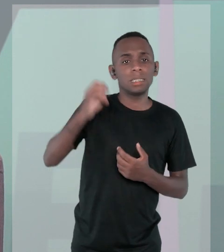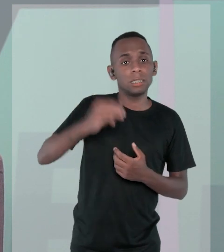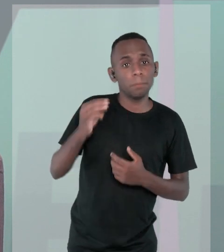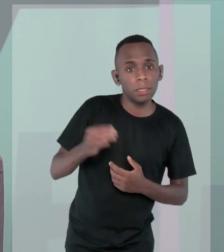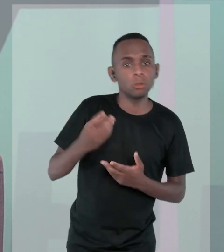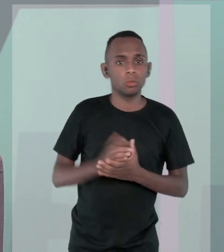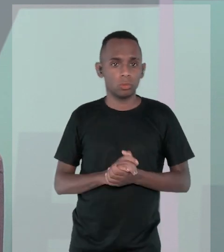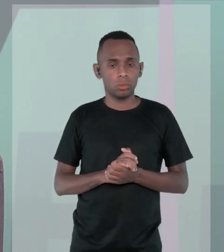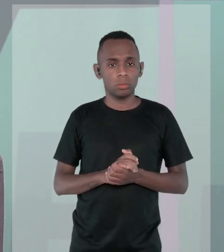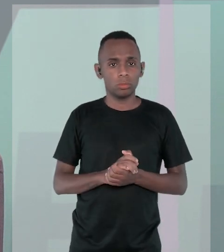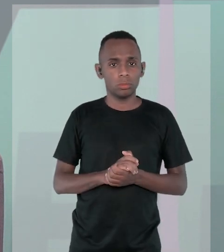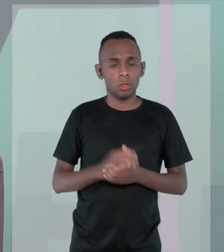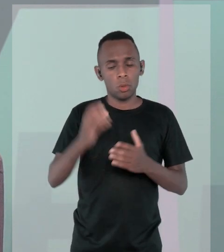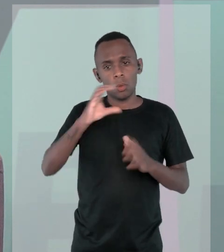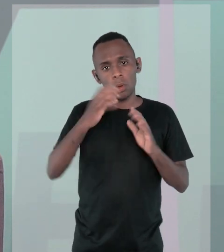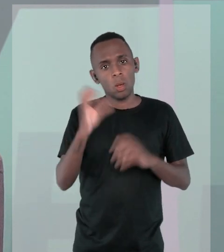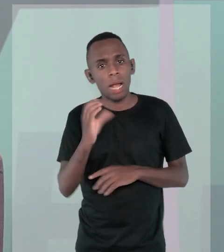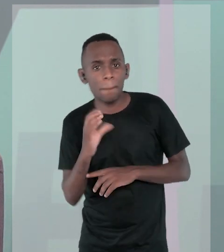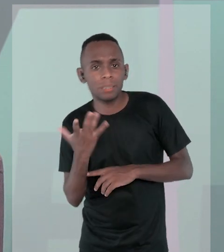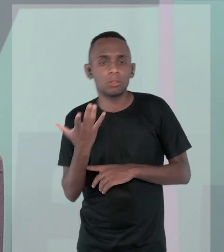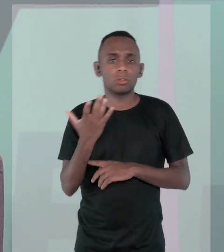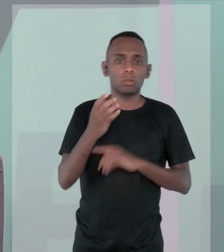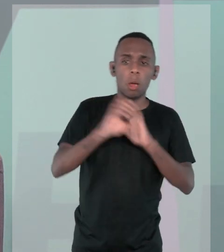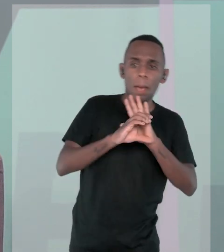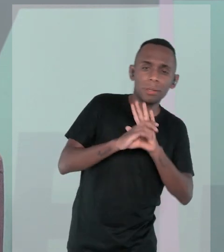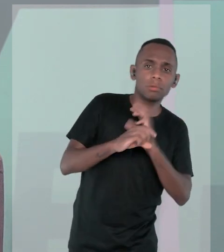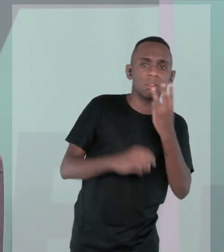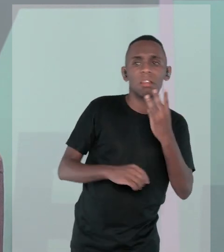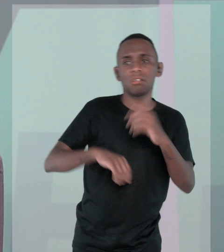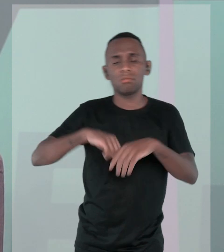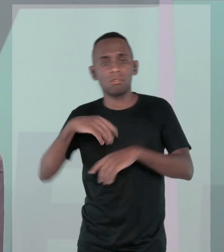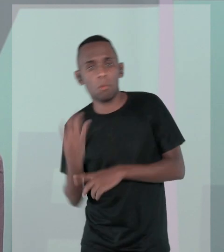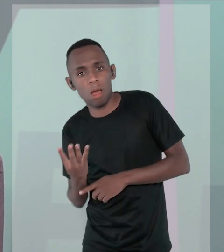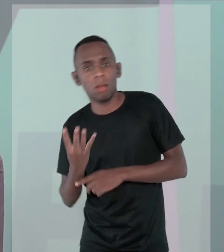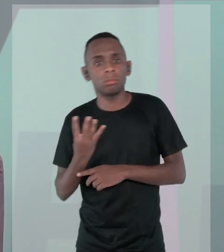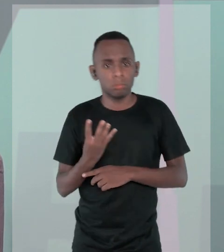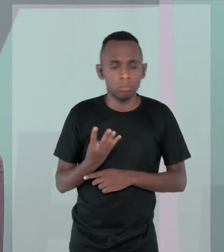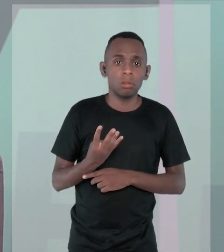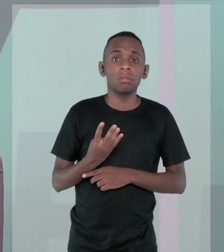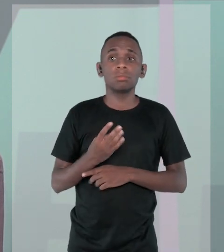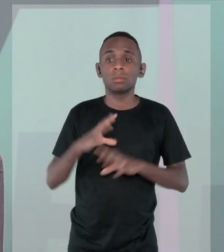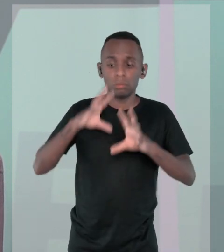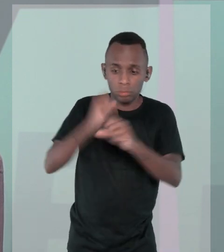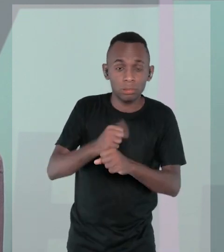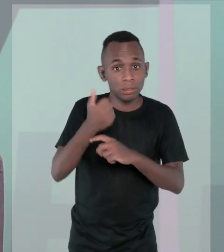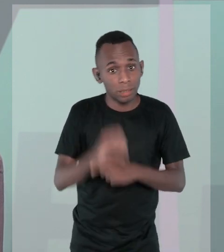minutos e lê o capítulo 3. Leu 3, leu 4, viu 1, viu